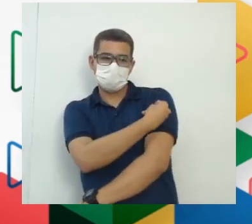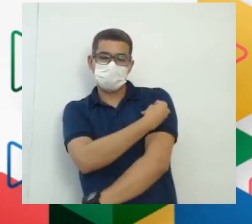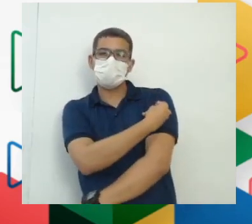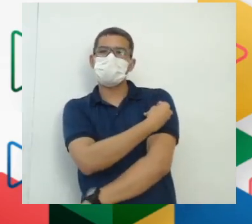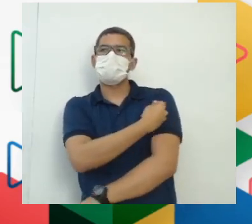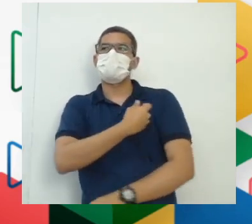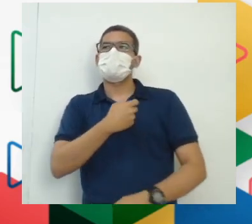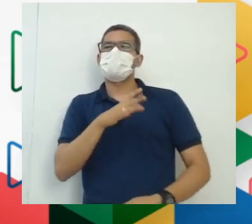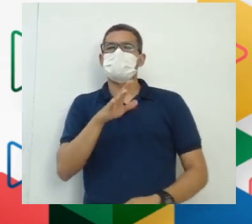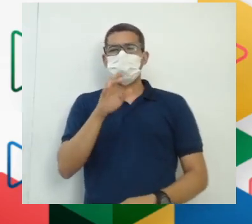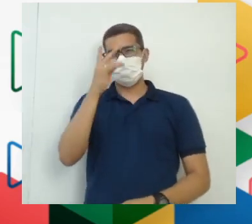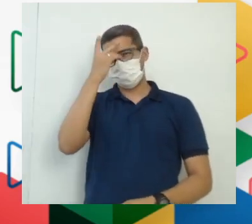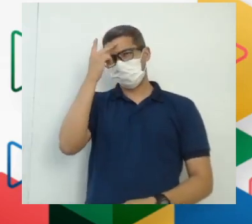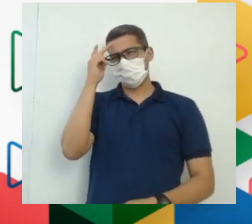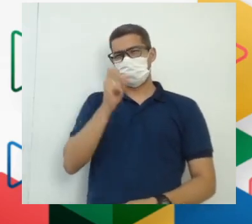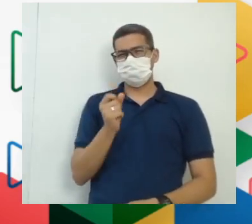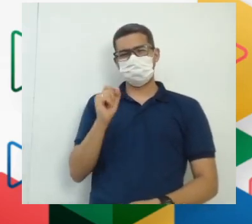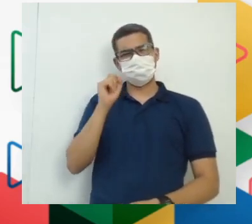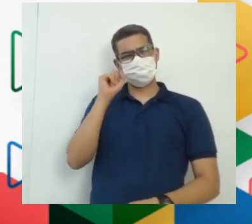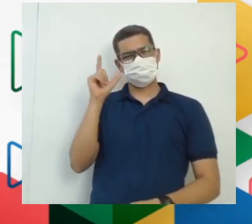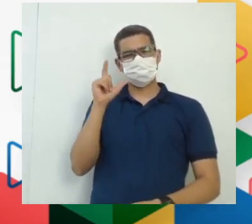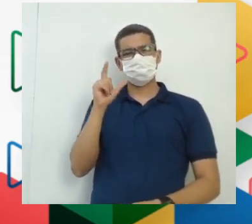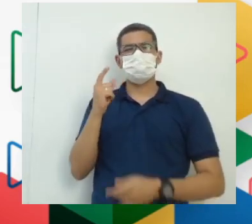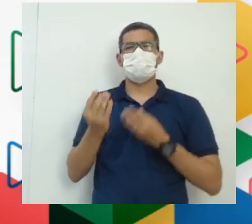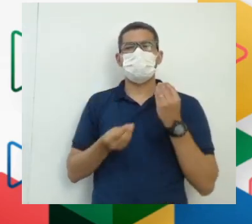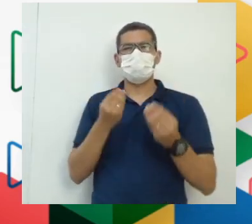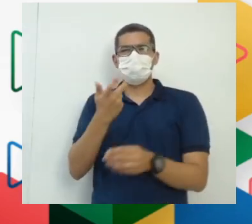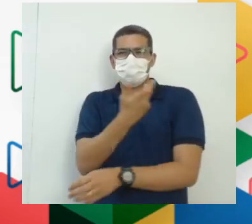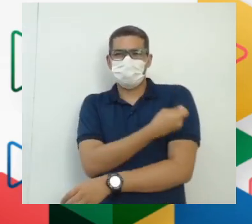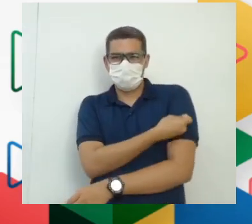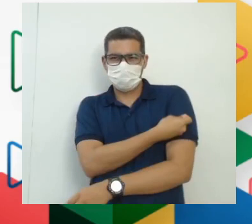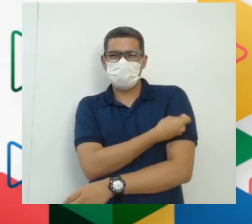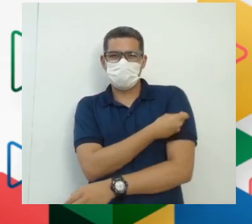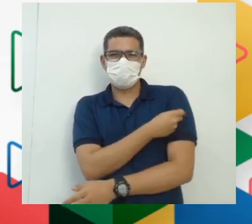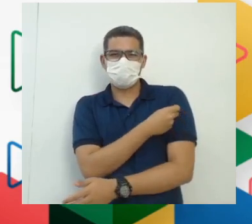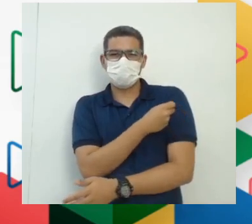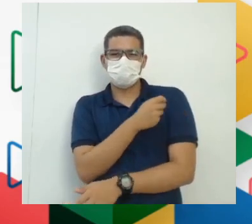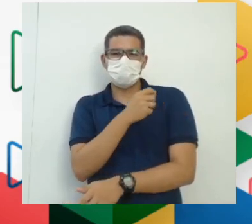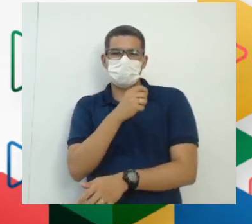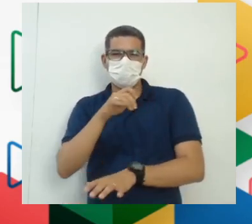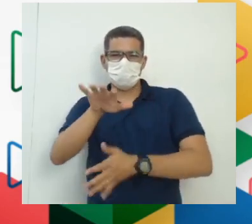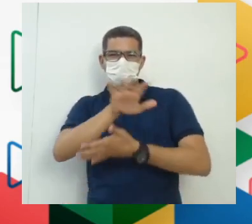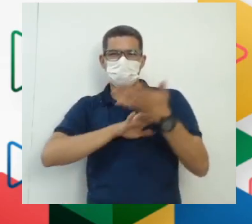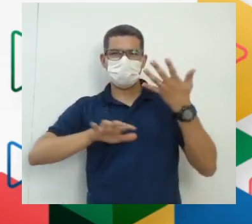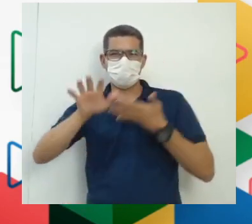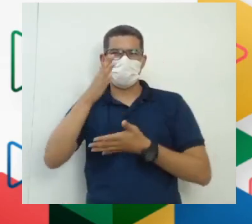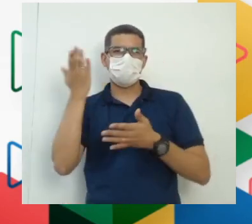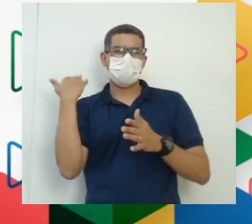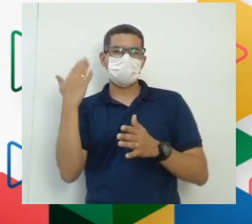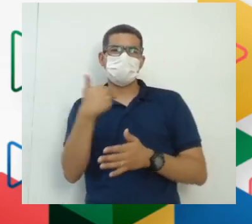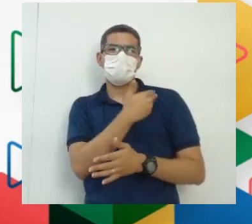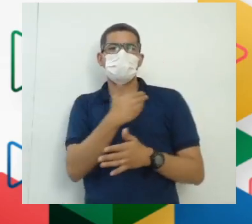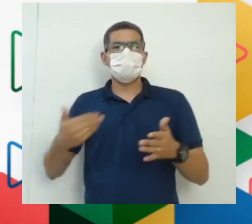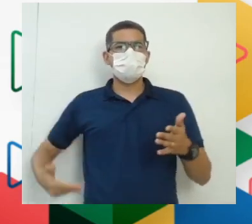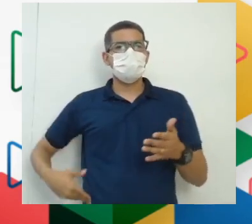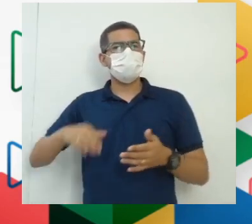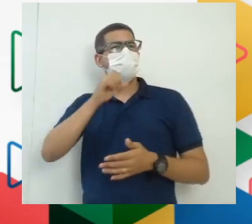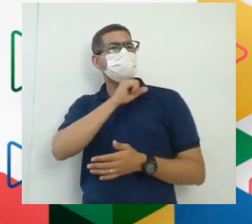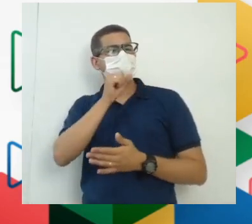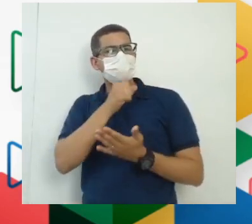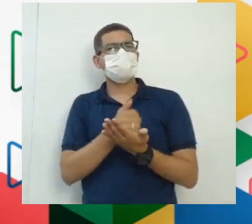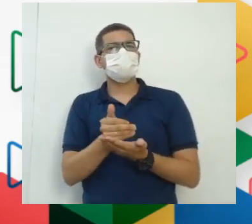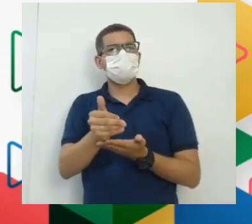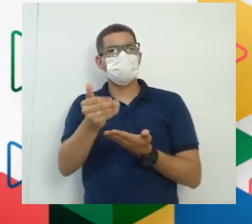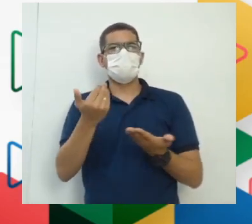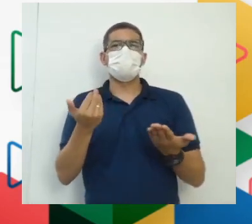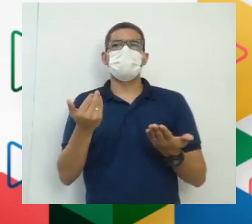ficam tipo, uai, como assim, né? A revolta da vacina é essa que foi no início da República Velha, ela tem como característica a